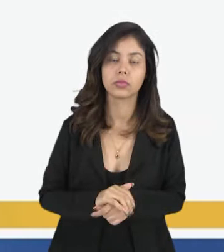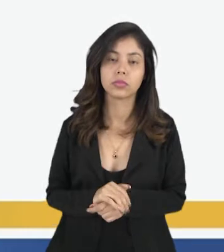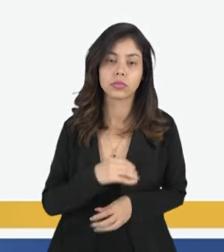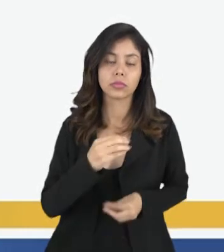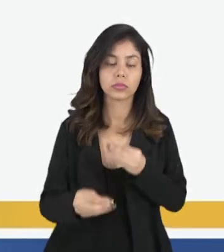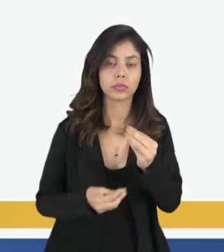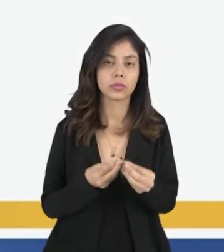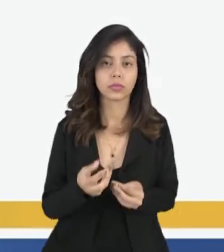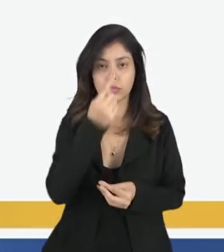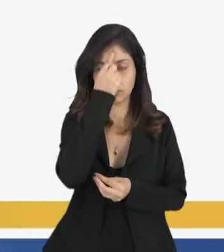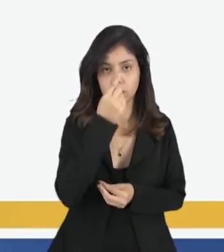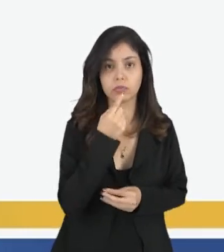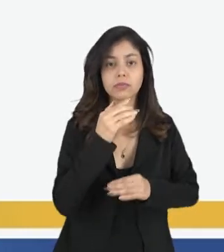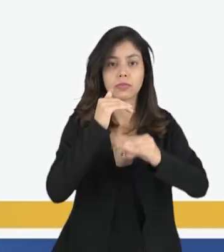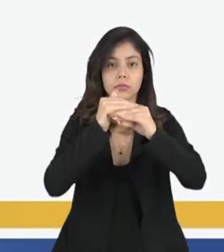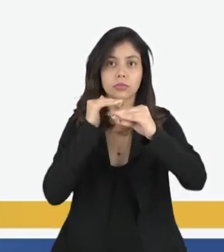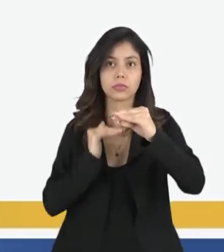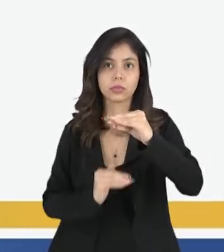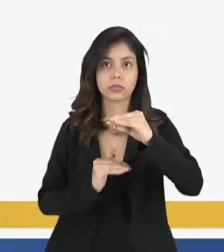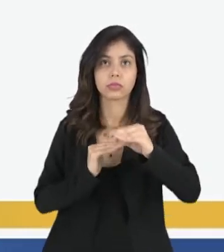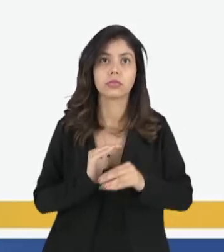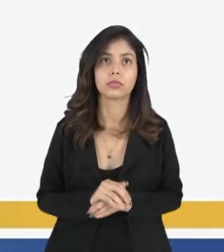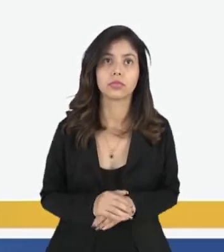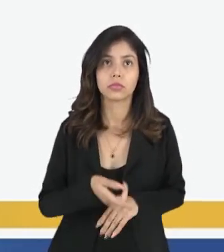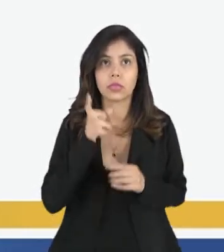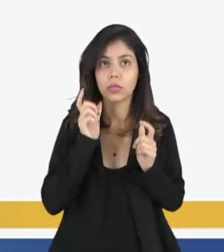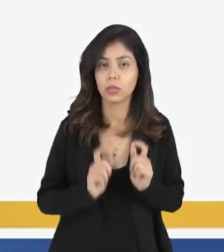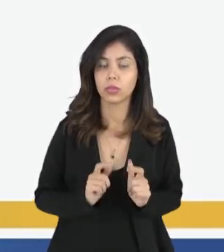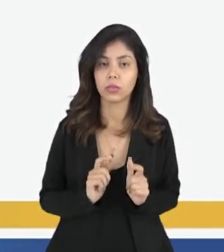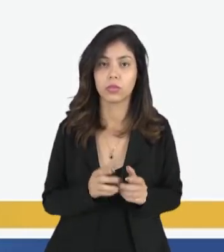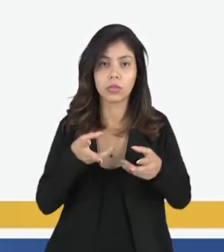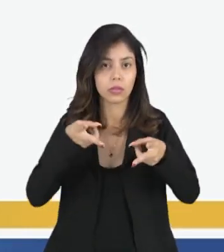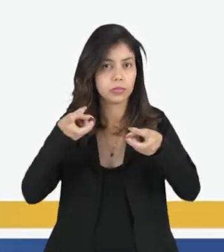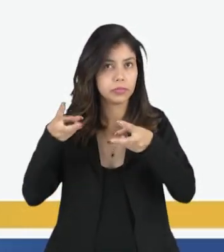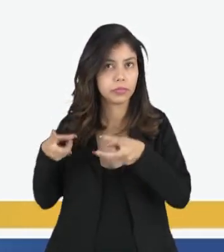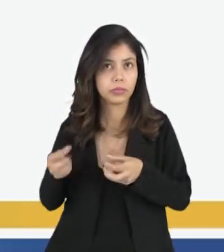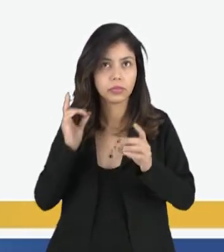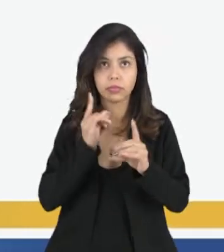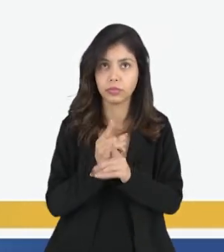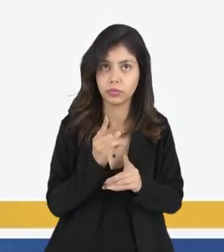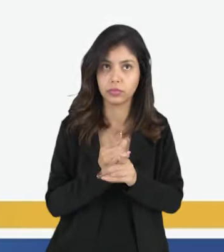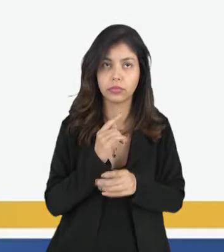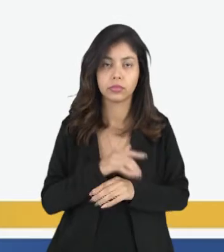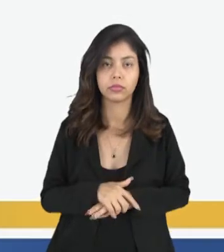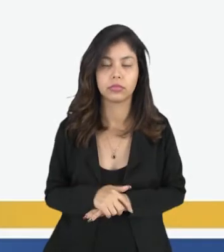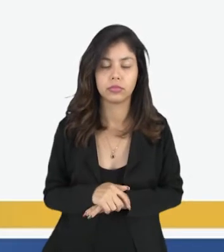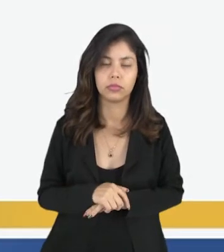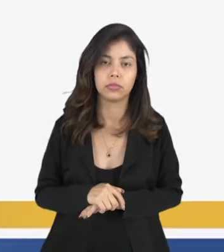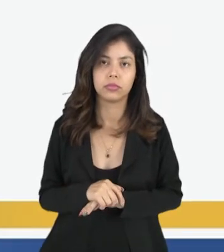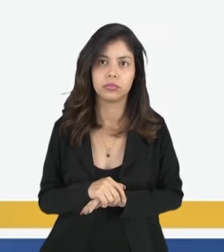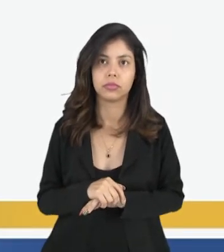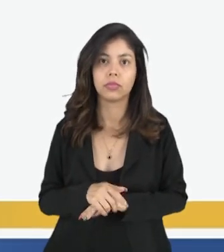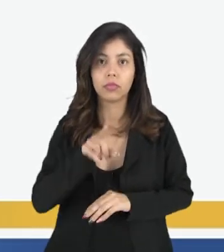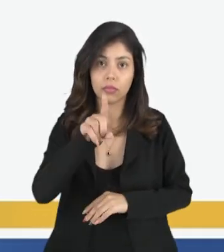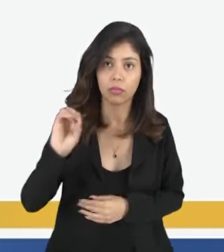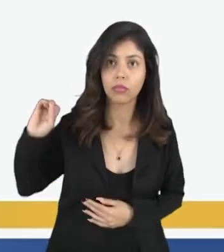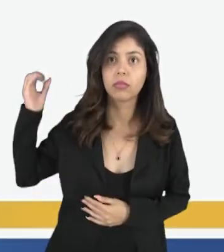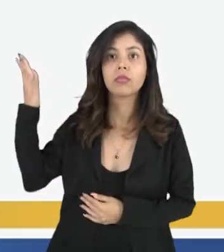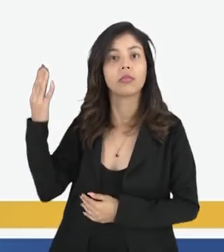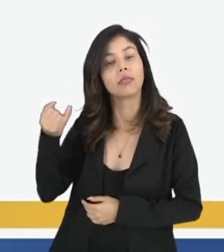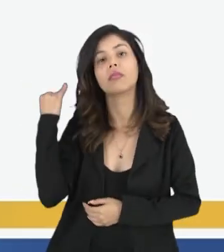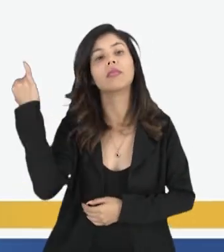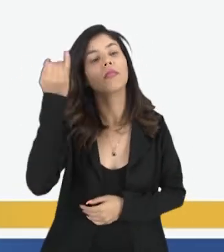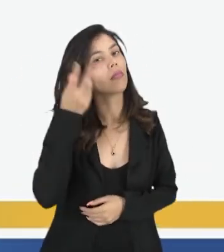vocês verem aí na figura abaixo, e onde o observador vai se encontrar. Então, nesse caso, é